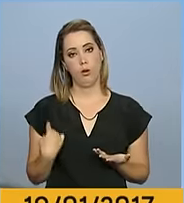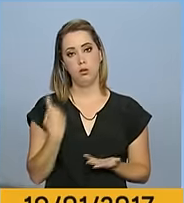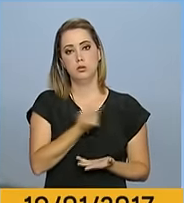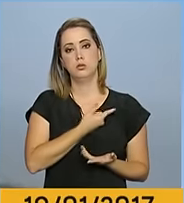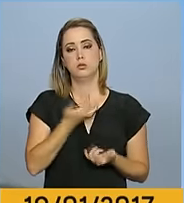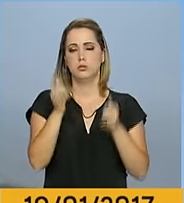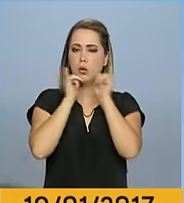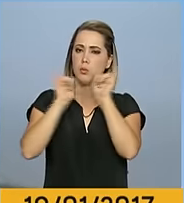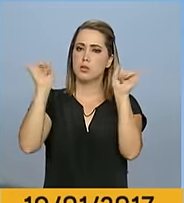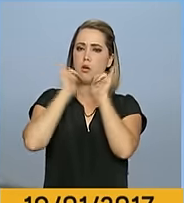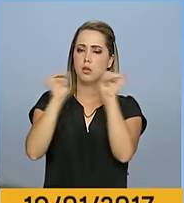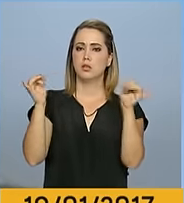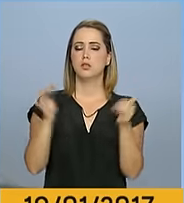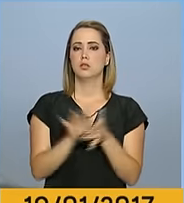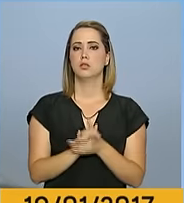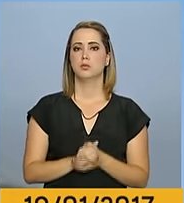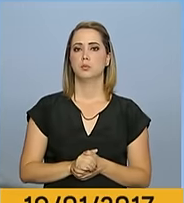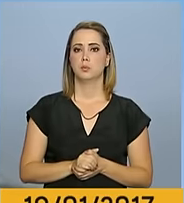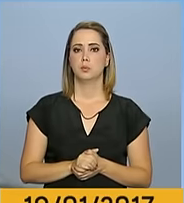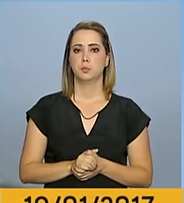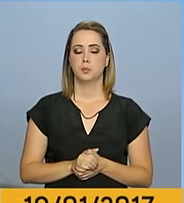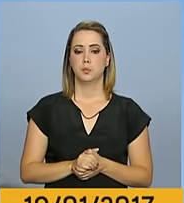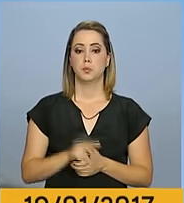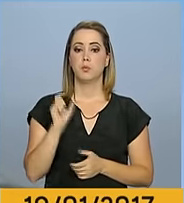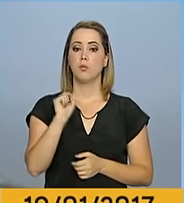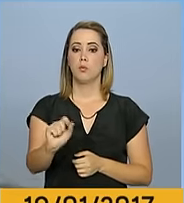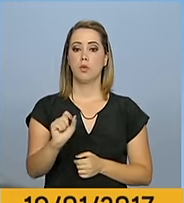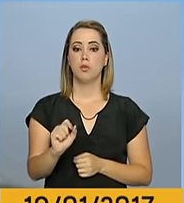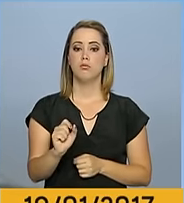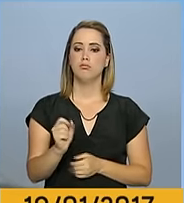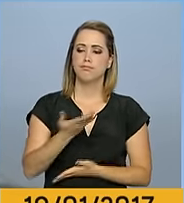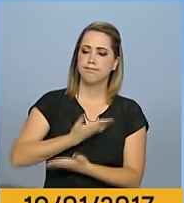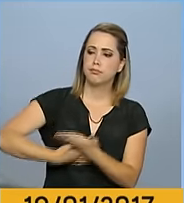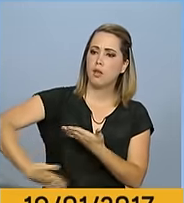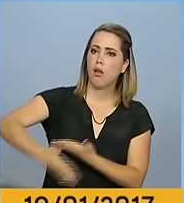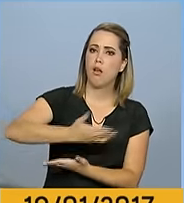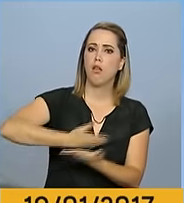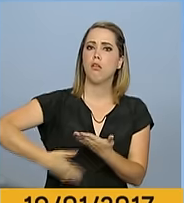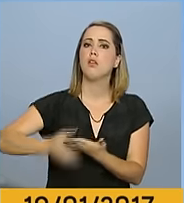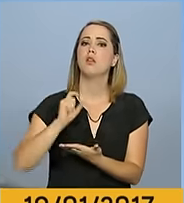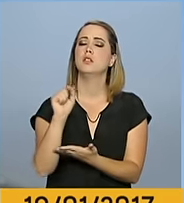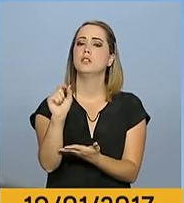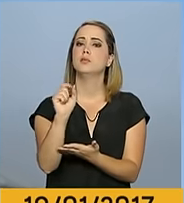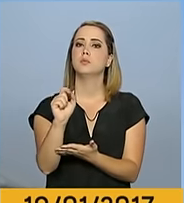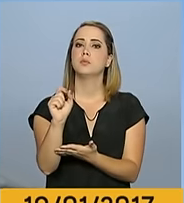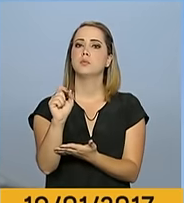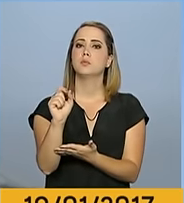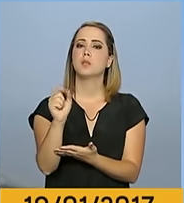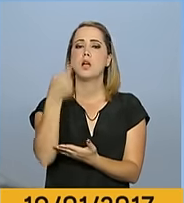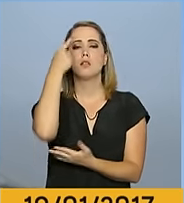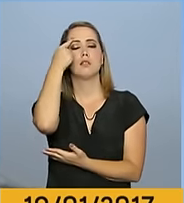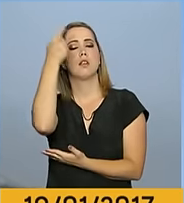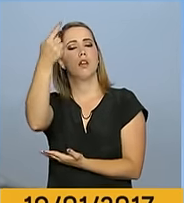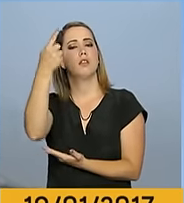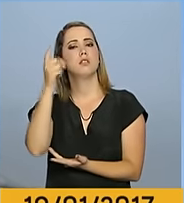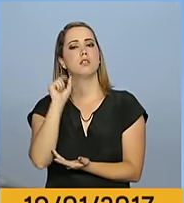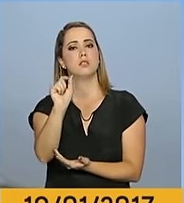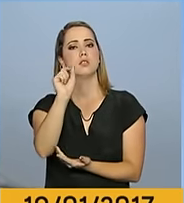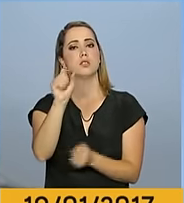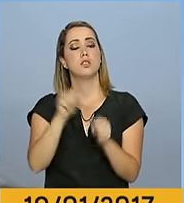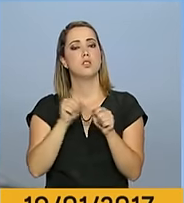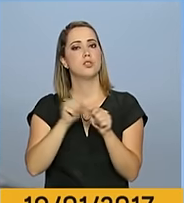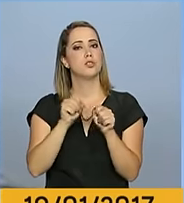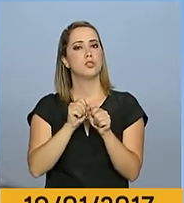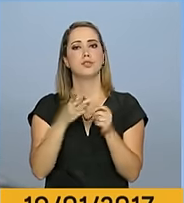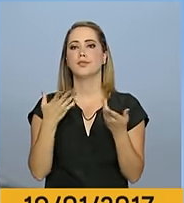numa campanha que envolve, digamos assim, a ideia de fazer